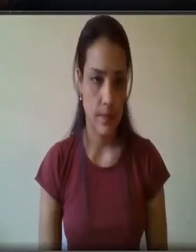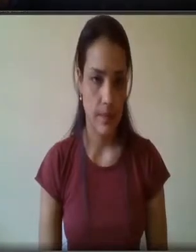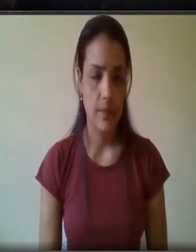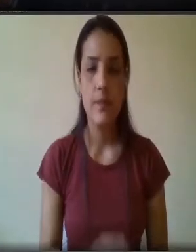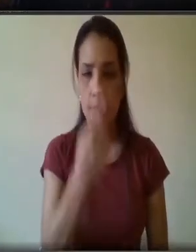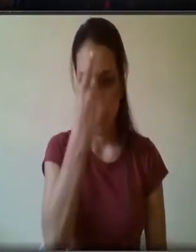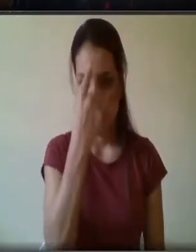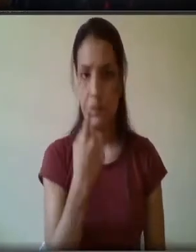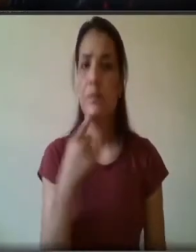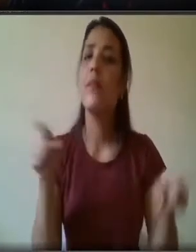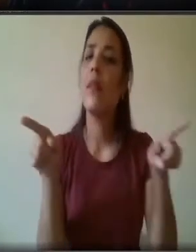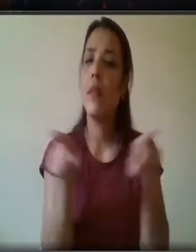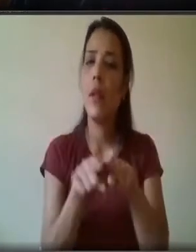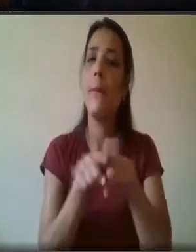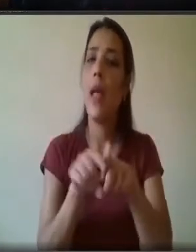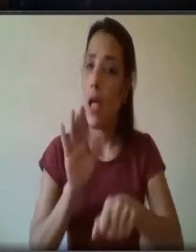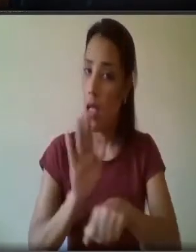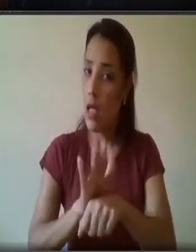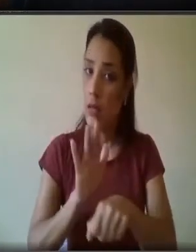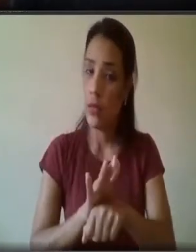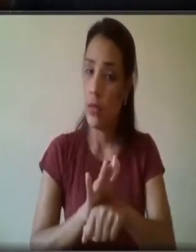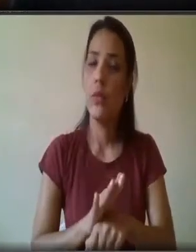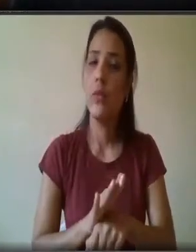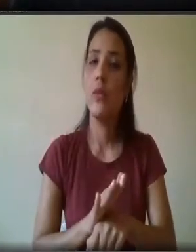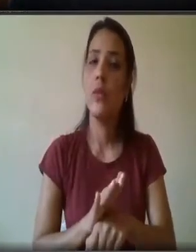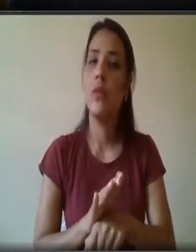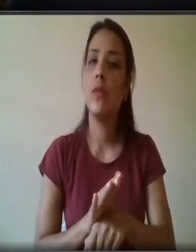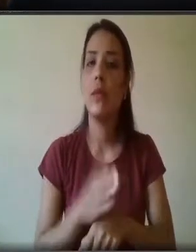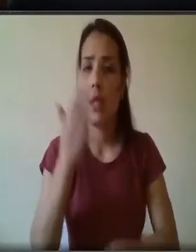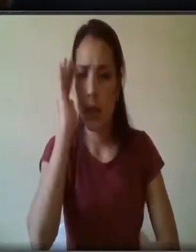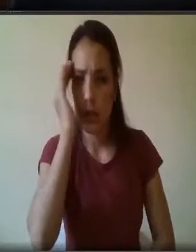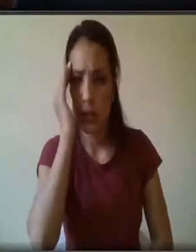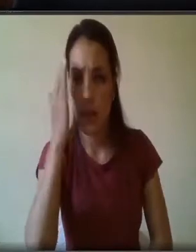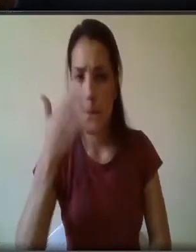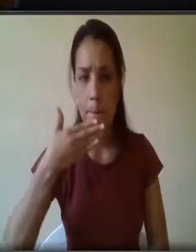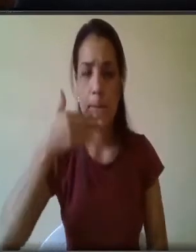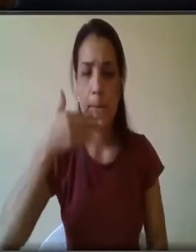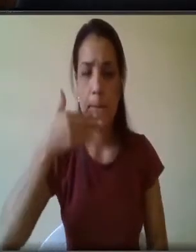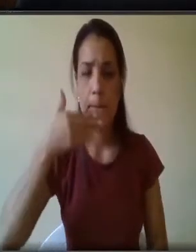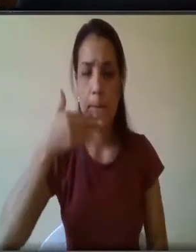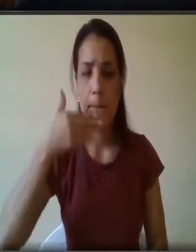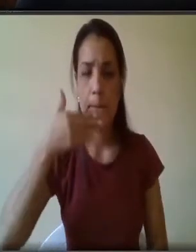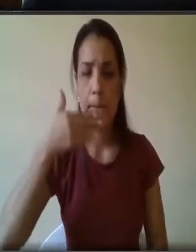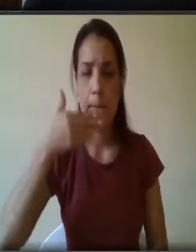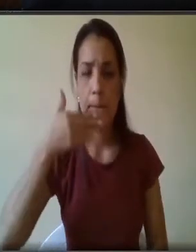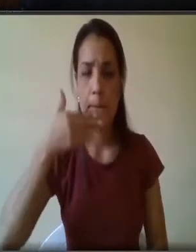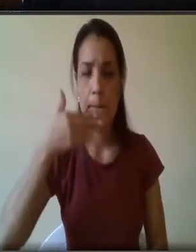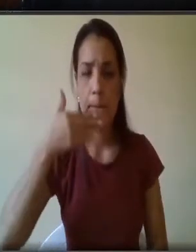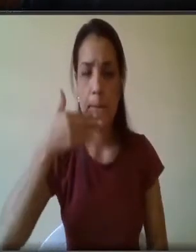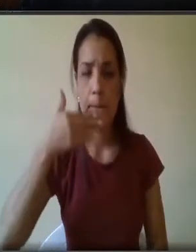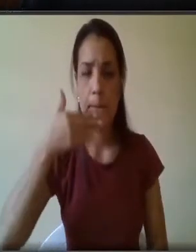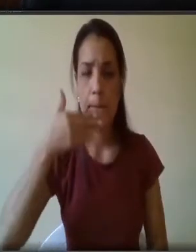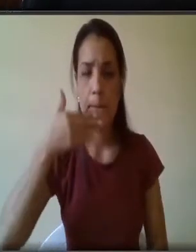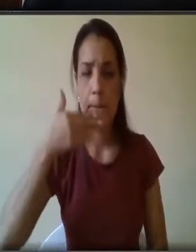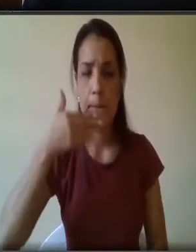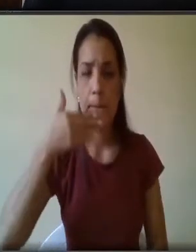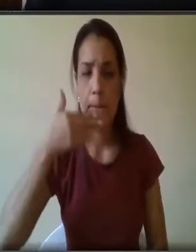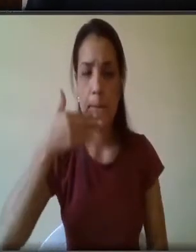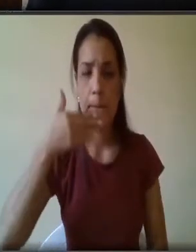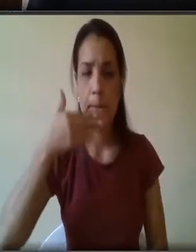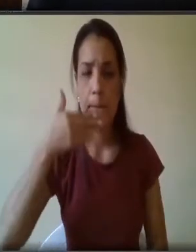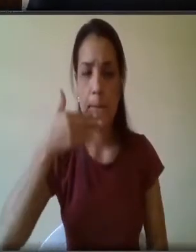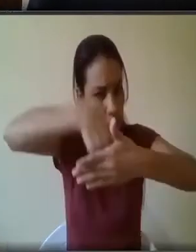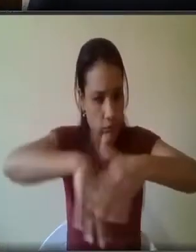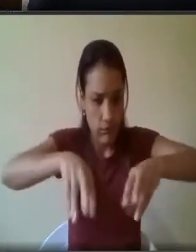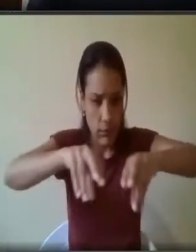imagem também contribui para a gente poder entender melhor como é que na superfície, o caso, por